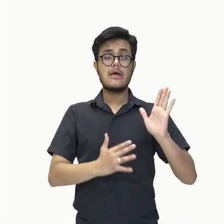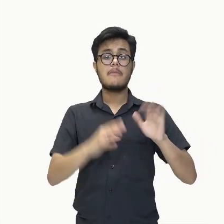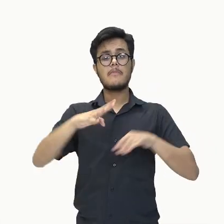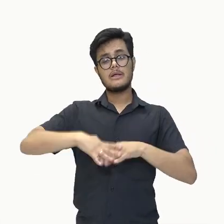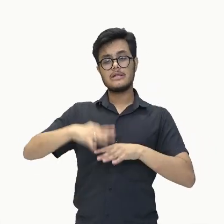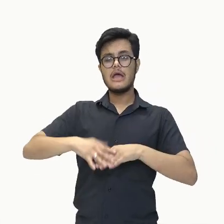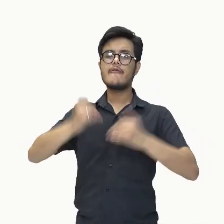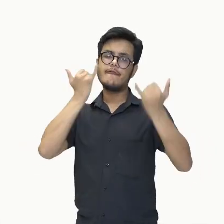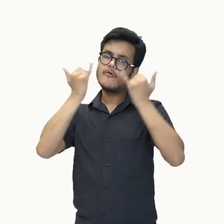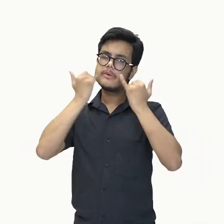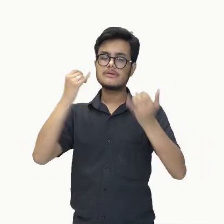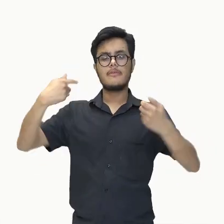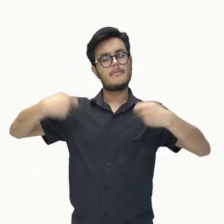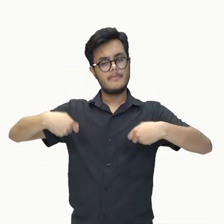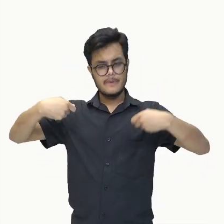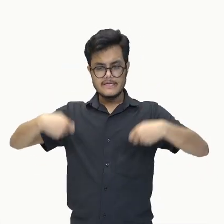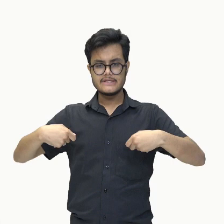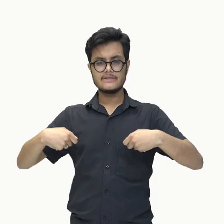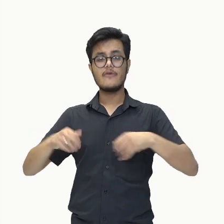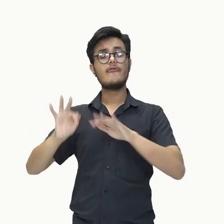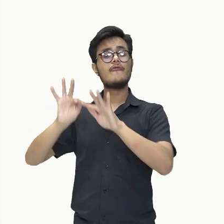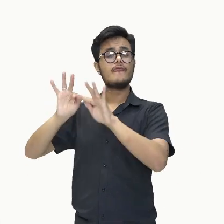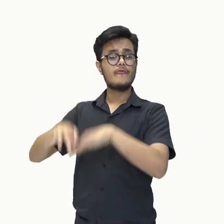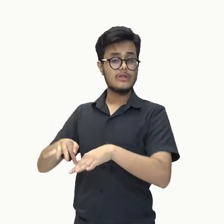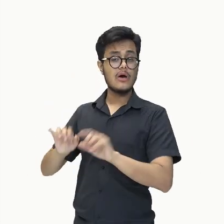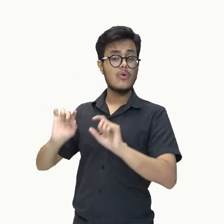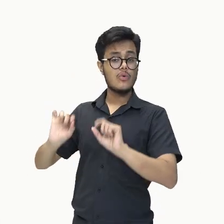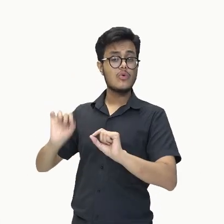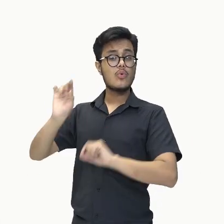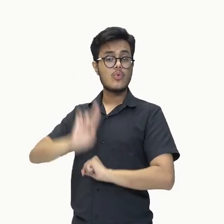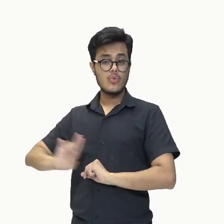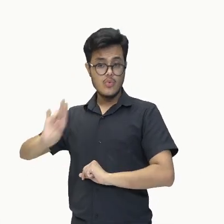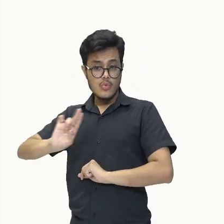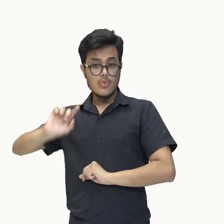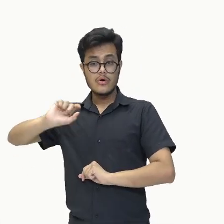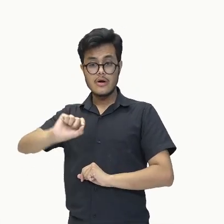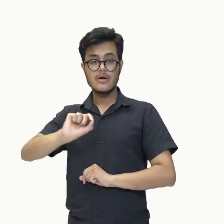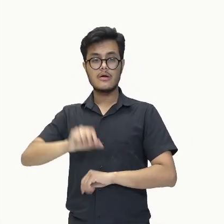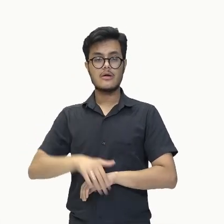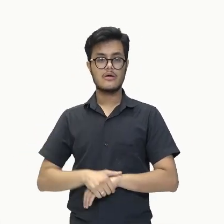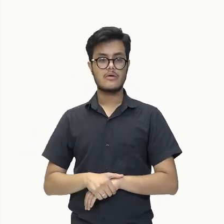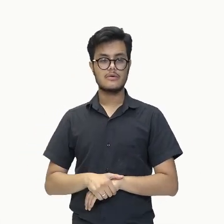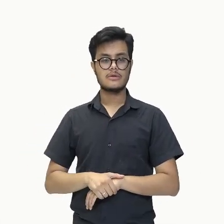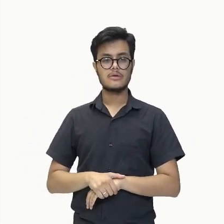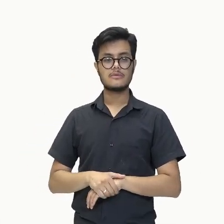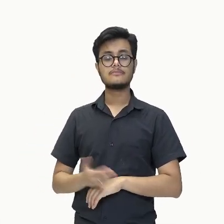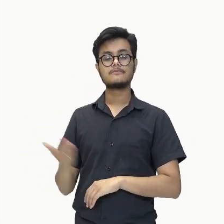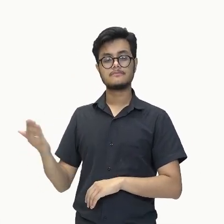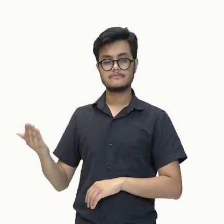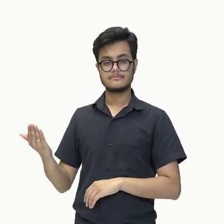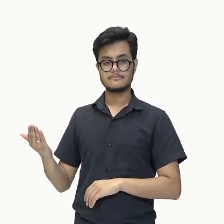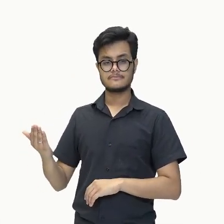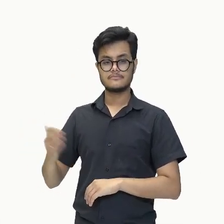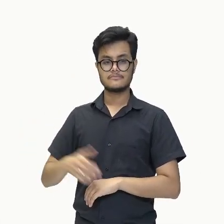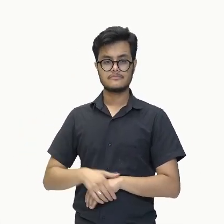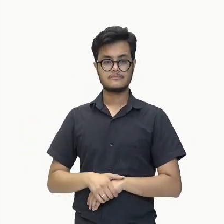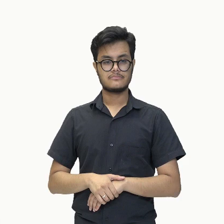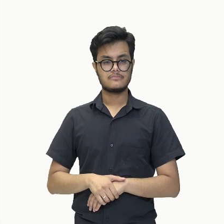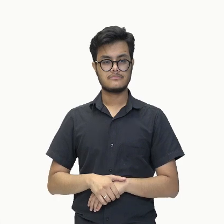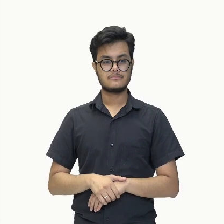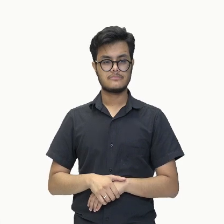essa informação. Ela vai te dar no final da questão o seguinte, use, né? Bem assim, use